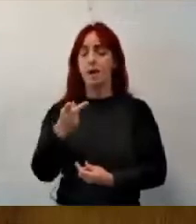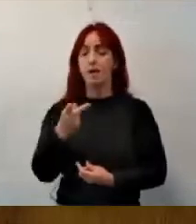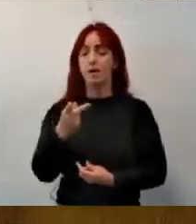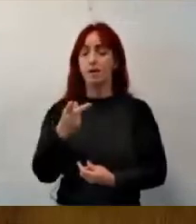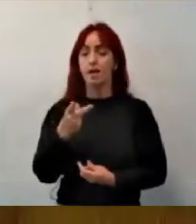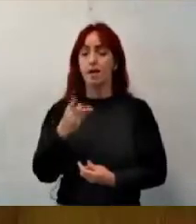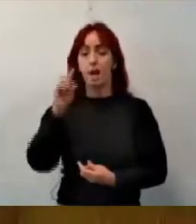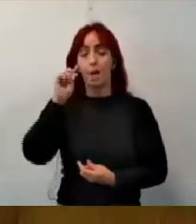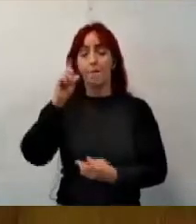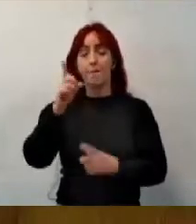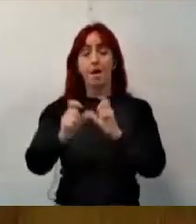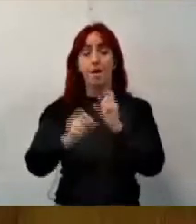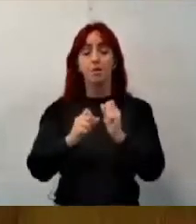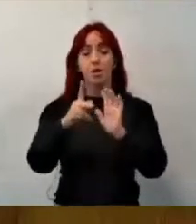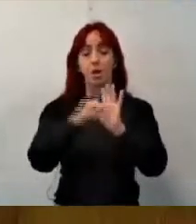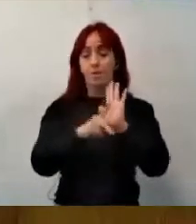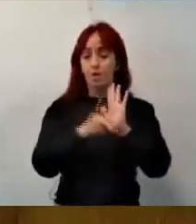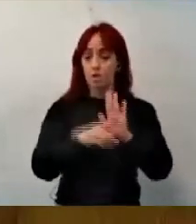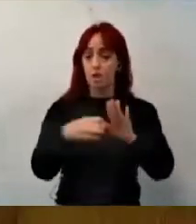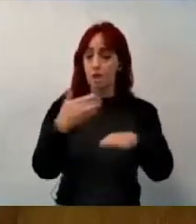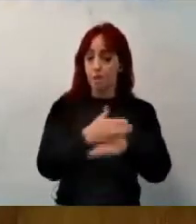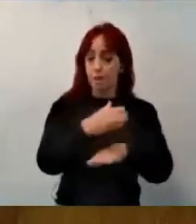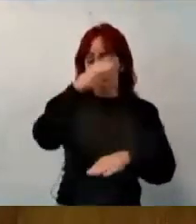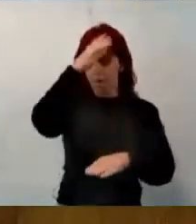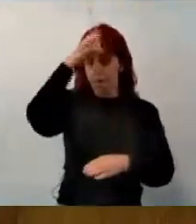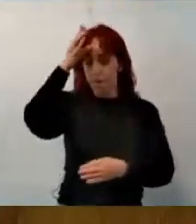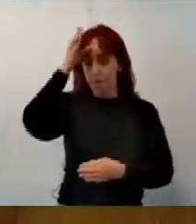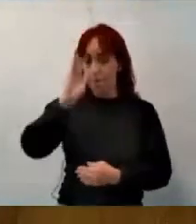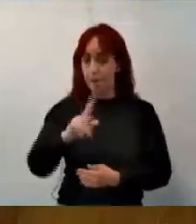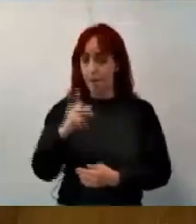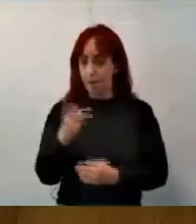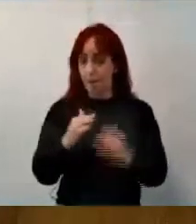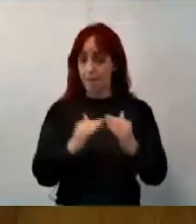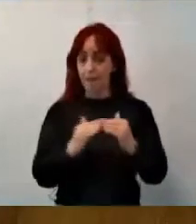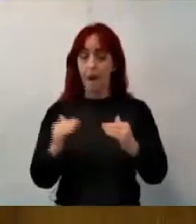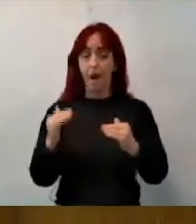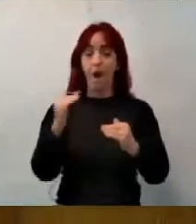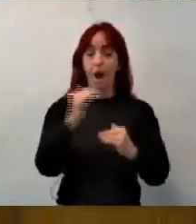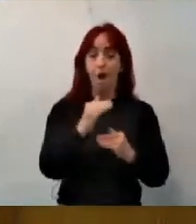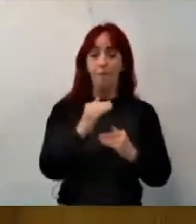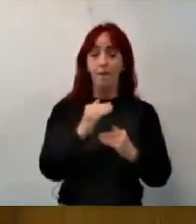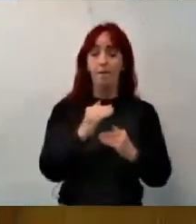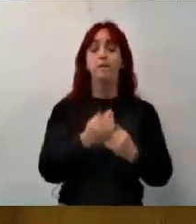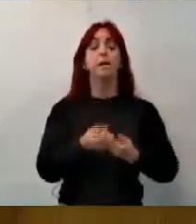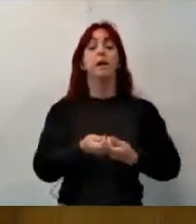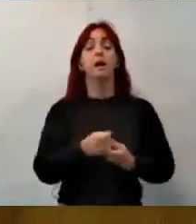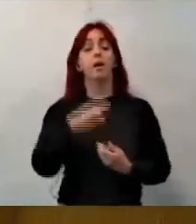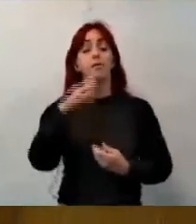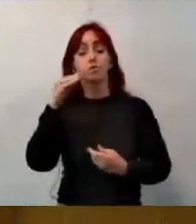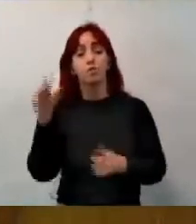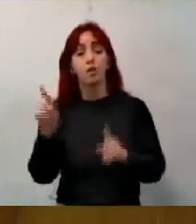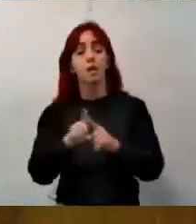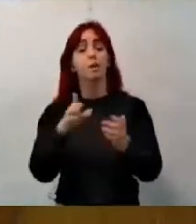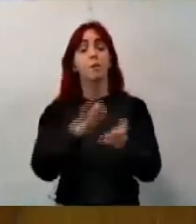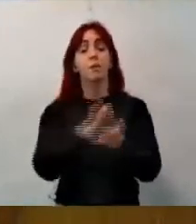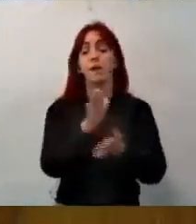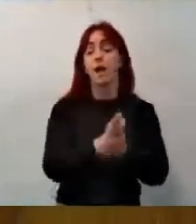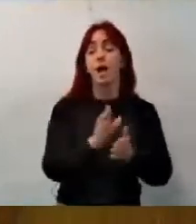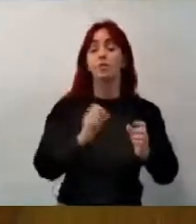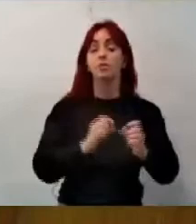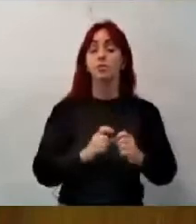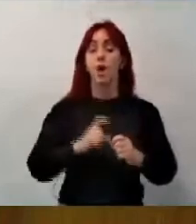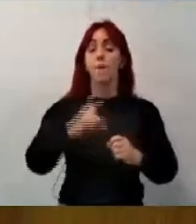para aumentar cargos aumentar gastos e ao invés de pegar o modelinho dele lá